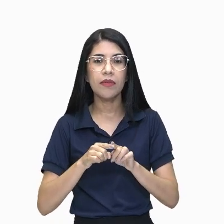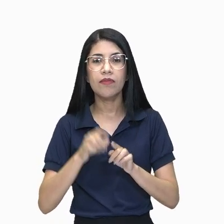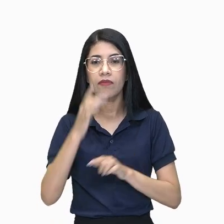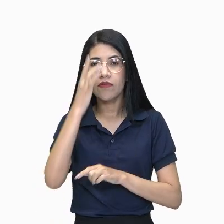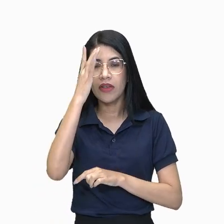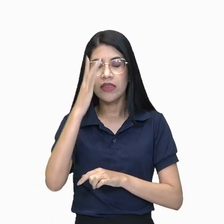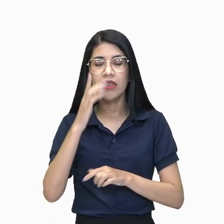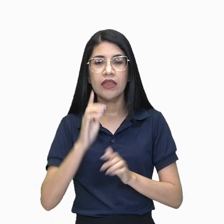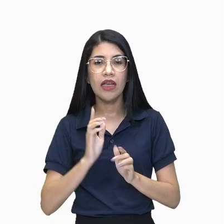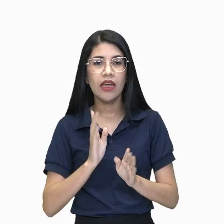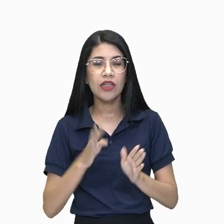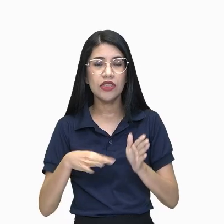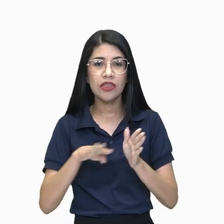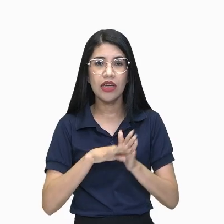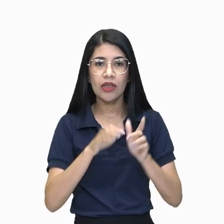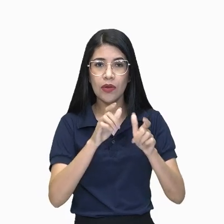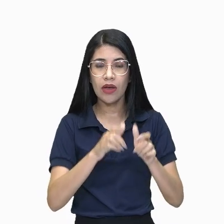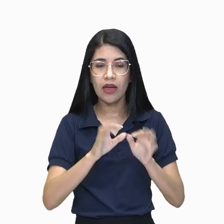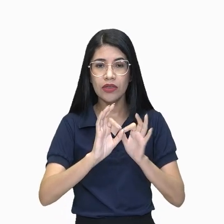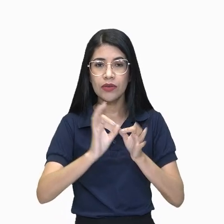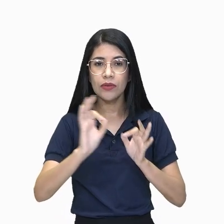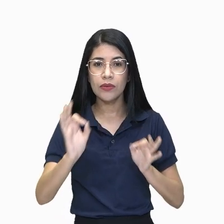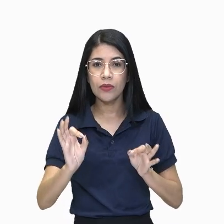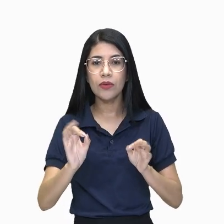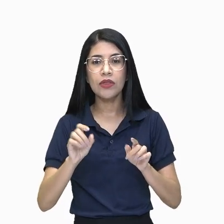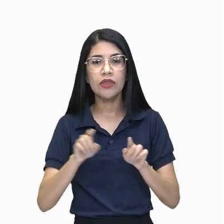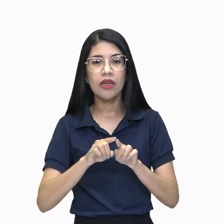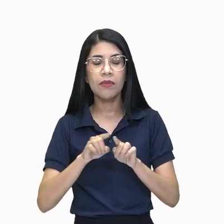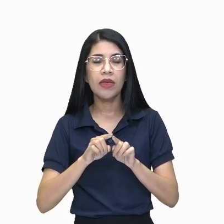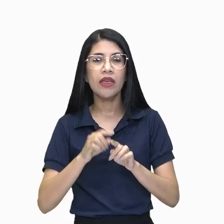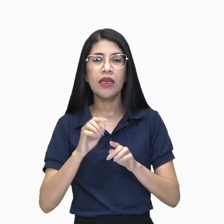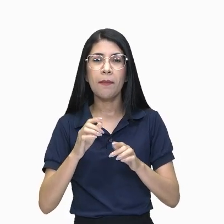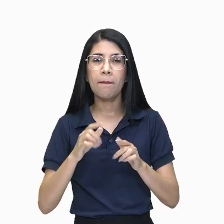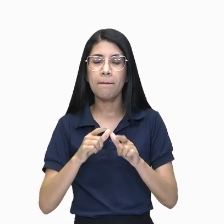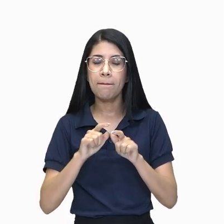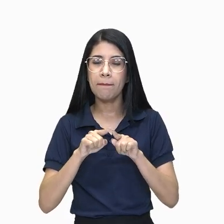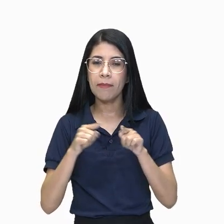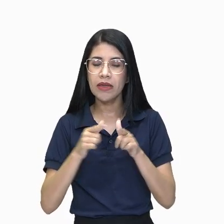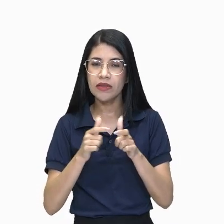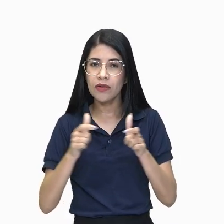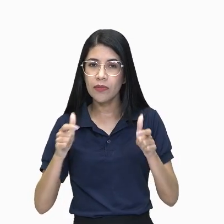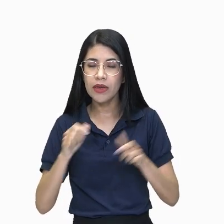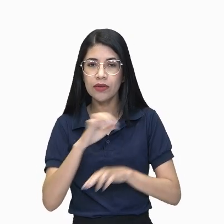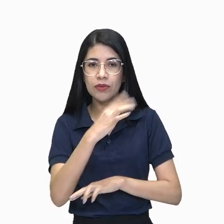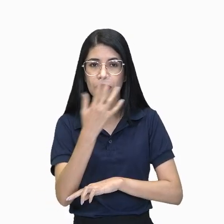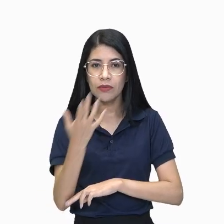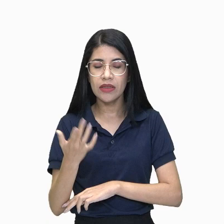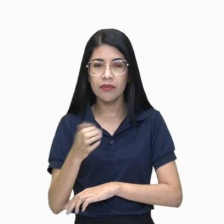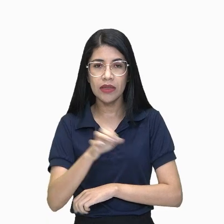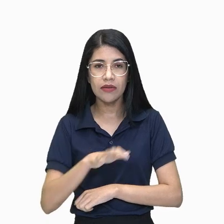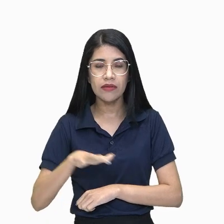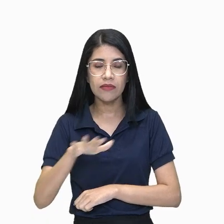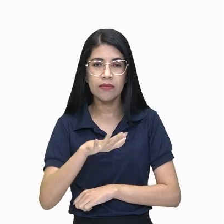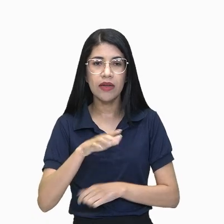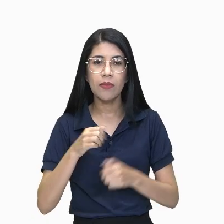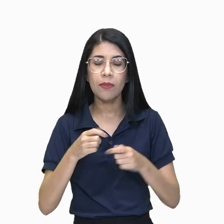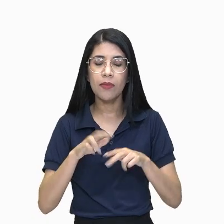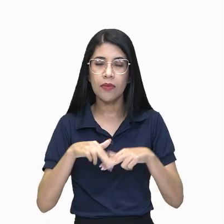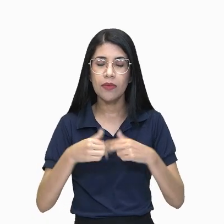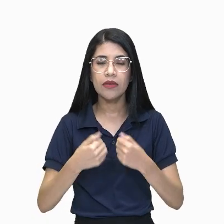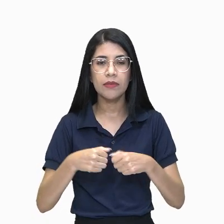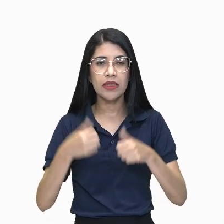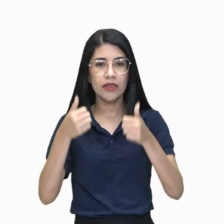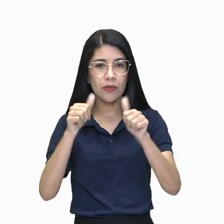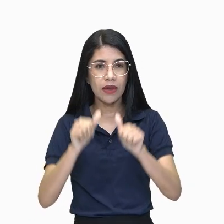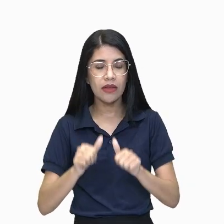e impulsiona o desmatamento em seu entorno. Por isso tem que ser estudado, por isso que é feita toda uma análise ambiental sobre isso.